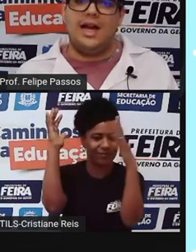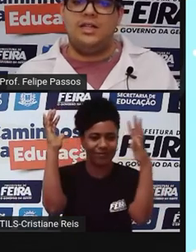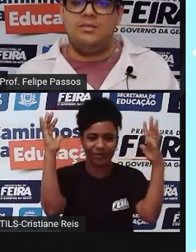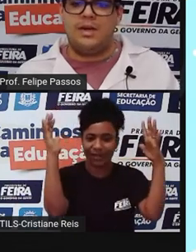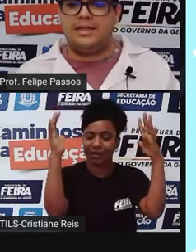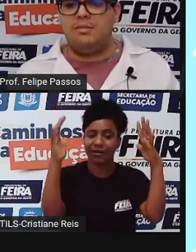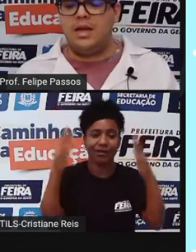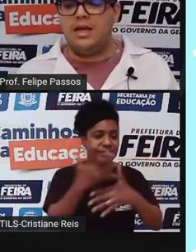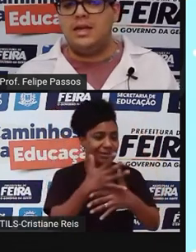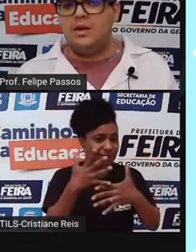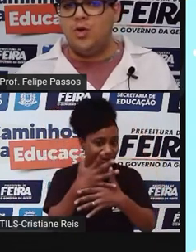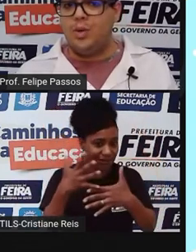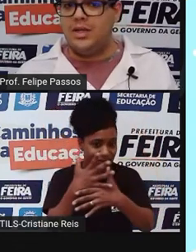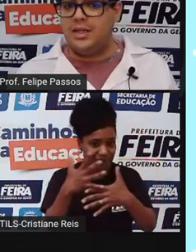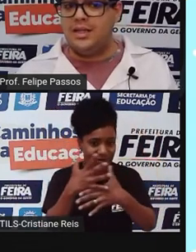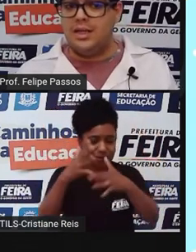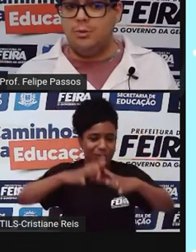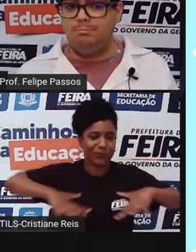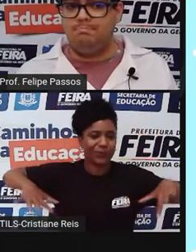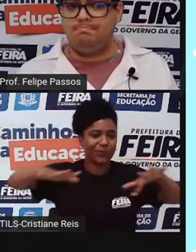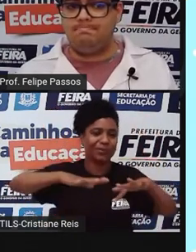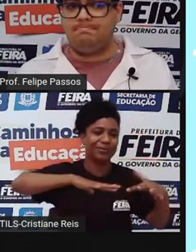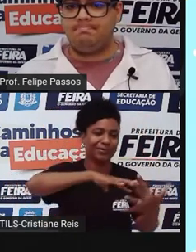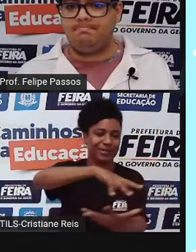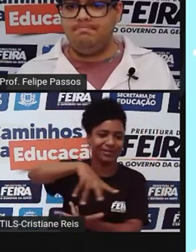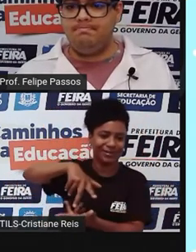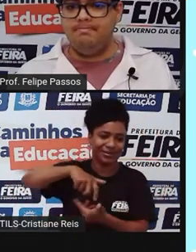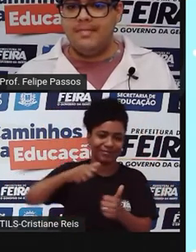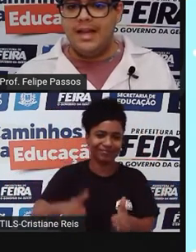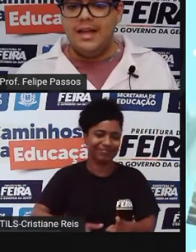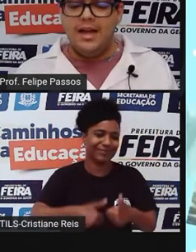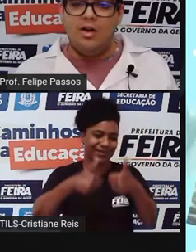nossa cidade, mas também o planeta inteiro.